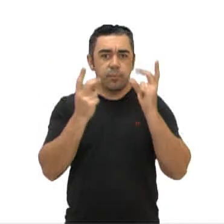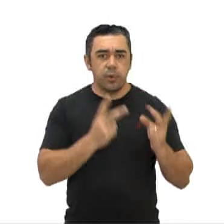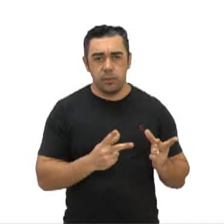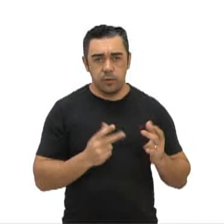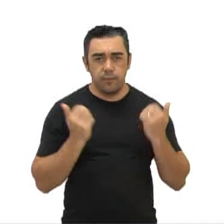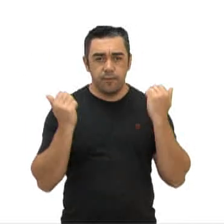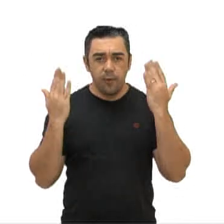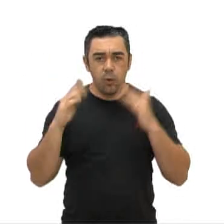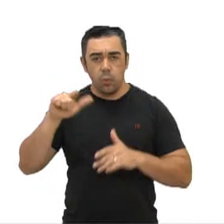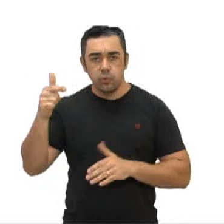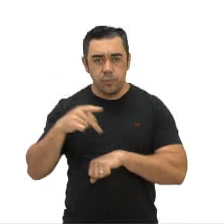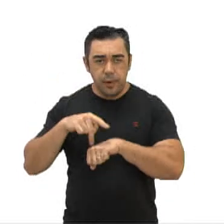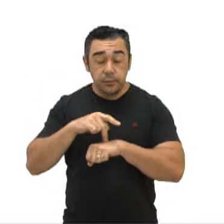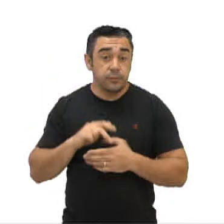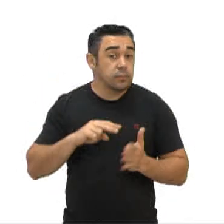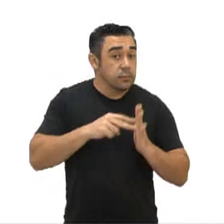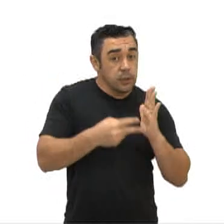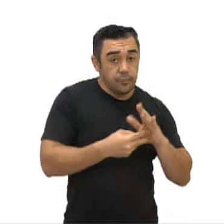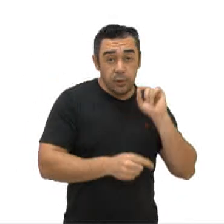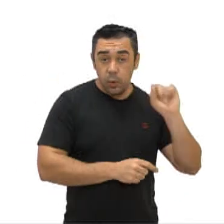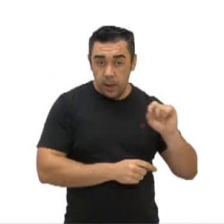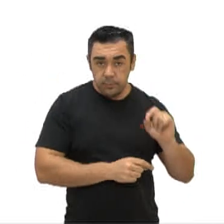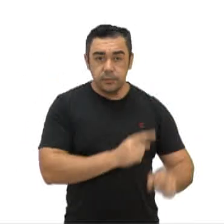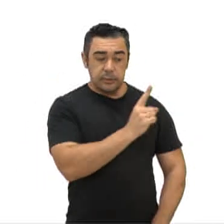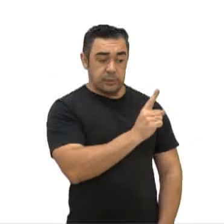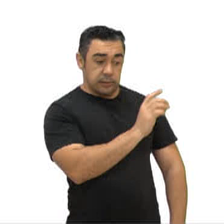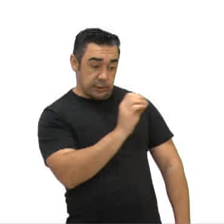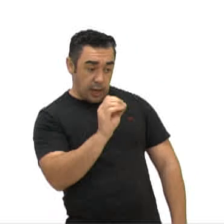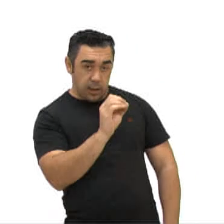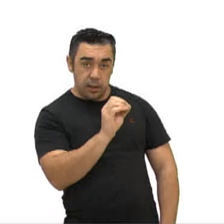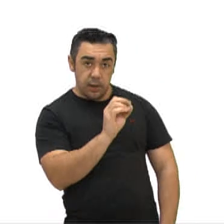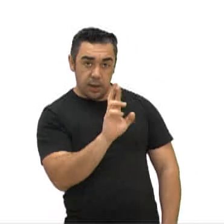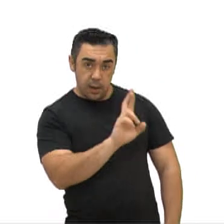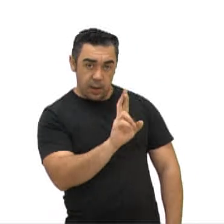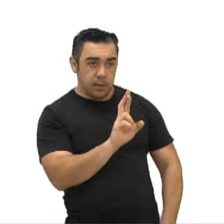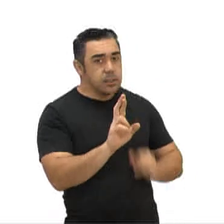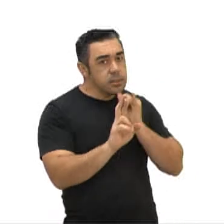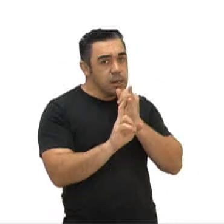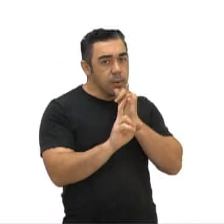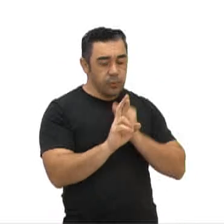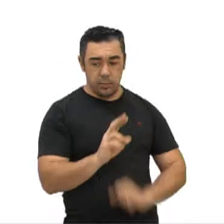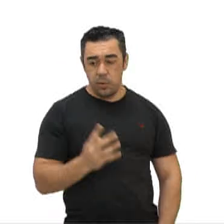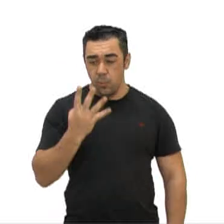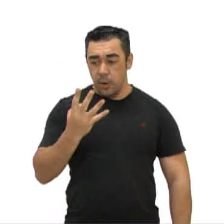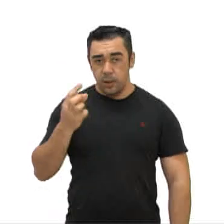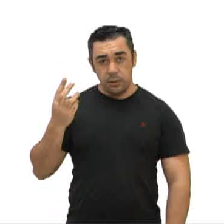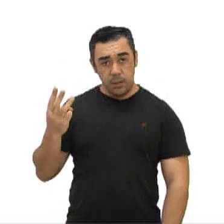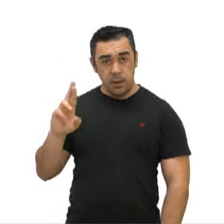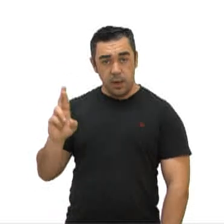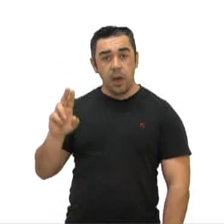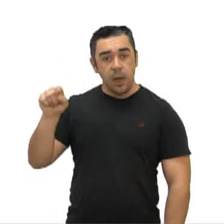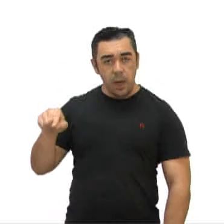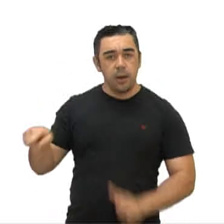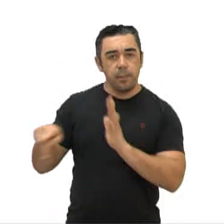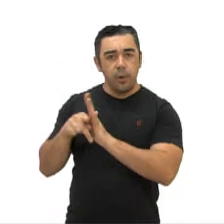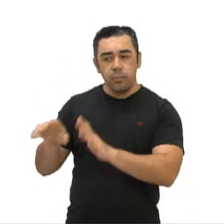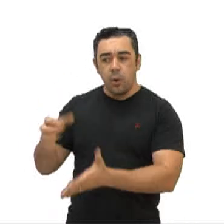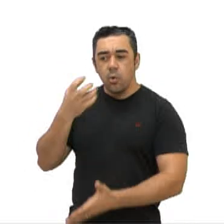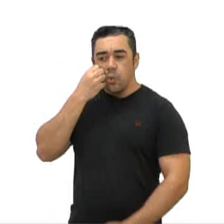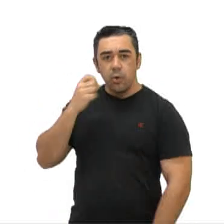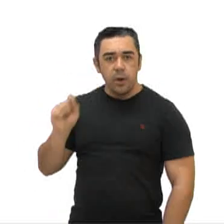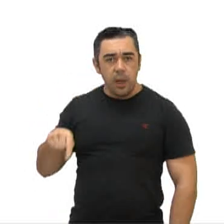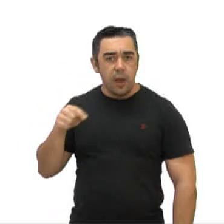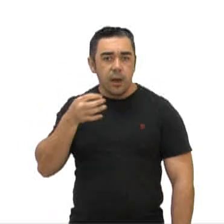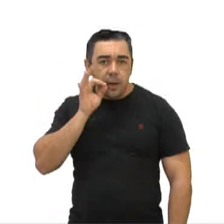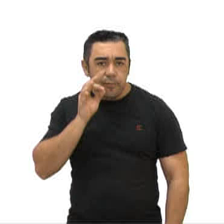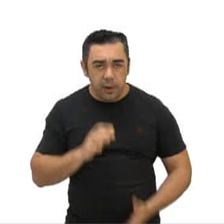Isso significa que, de cada R$ 100 que o Brasil vendia para o mundo, 43 era de café. Percebam que ao